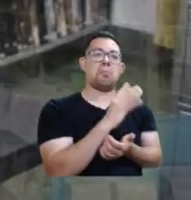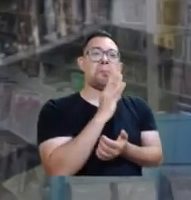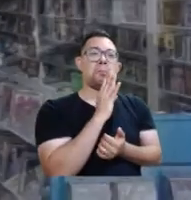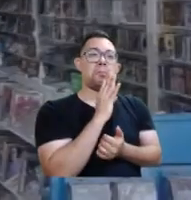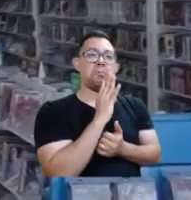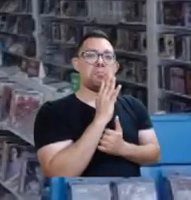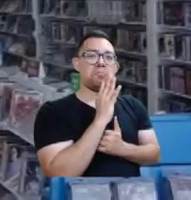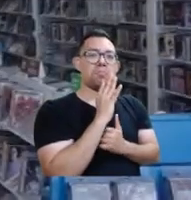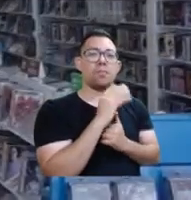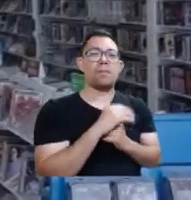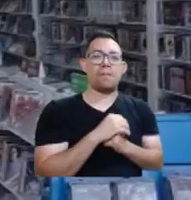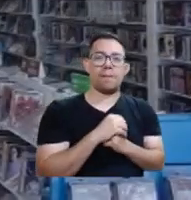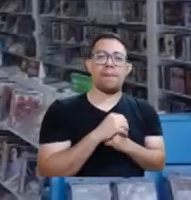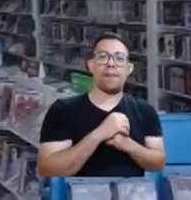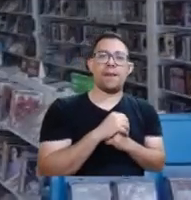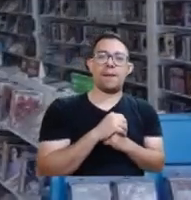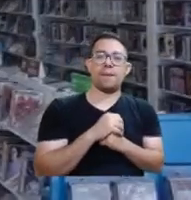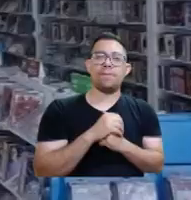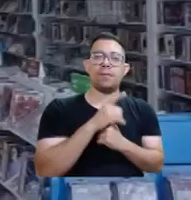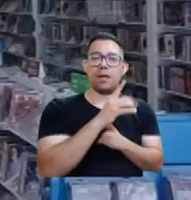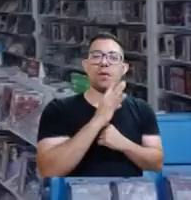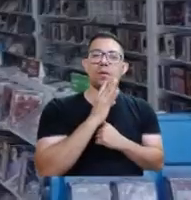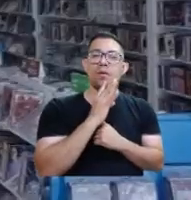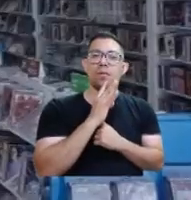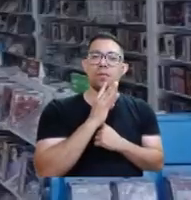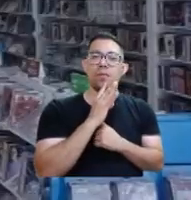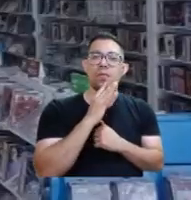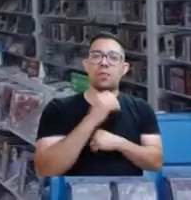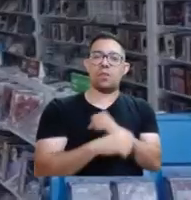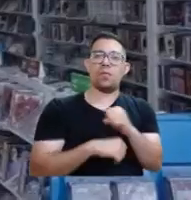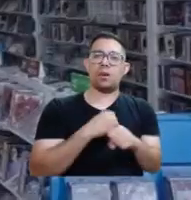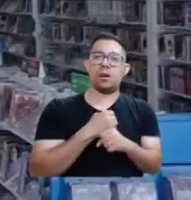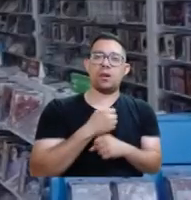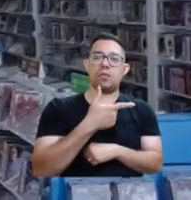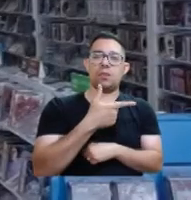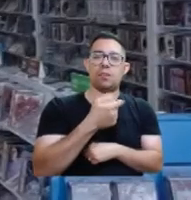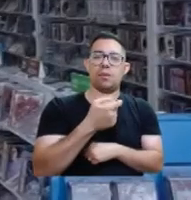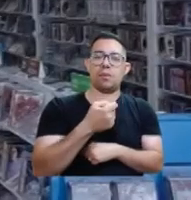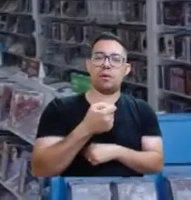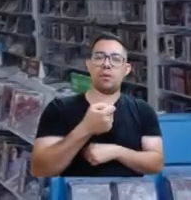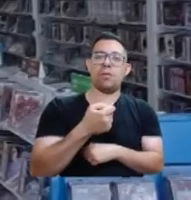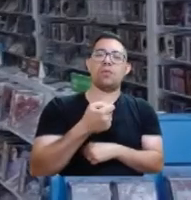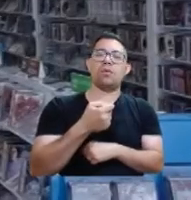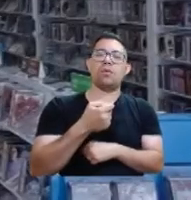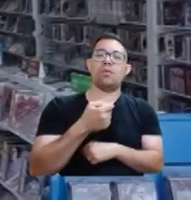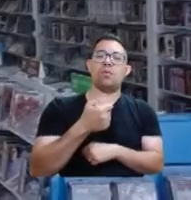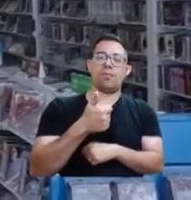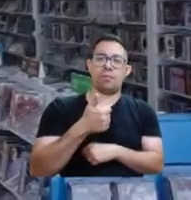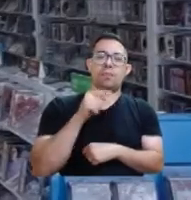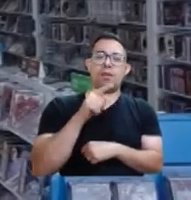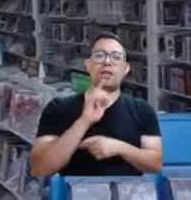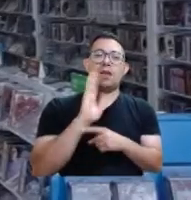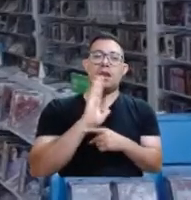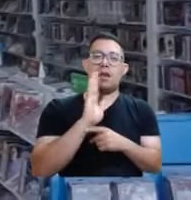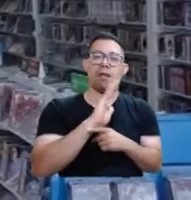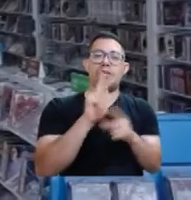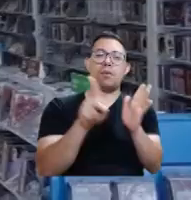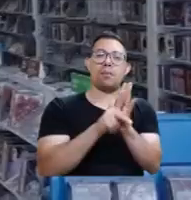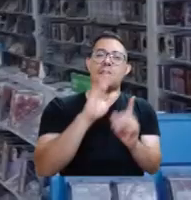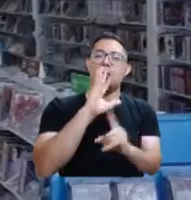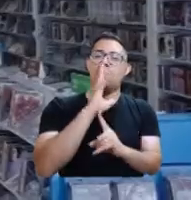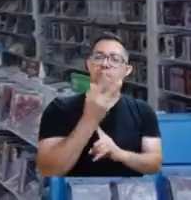conhecê-lo. E aí eu fiquei conhecendo a 2001, achei fantástico. É mais